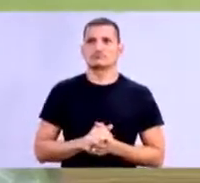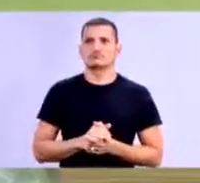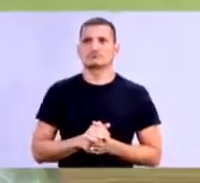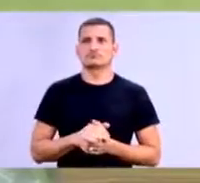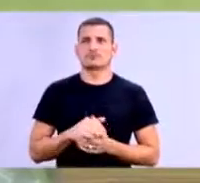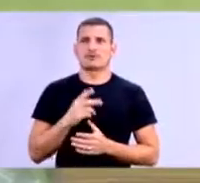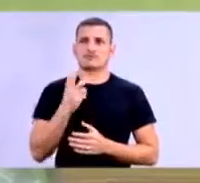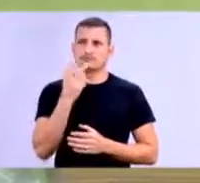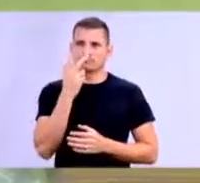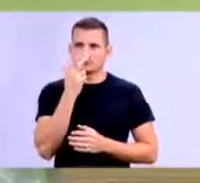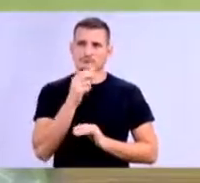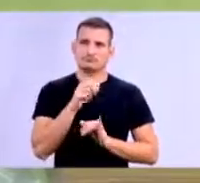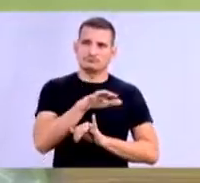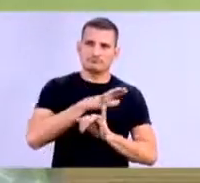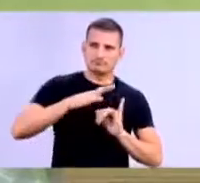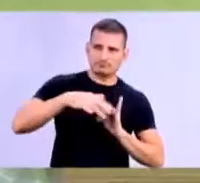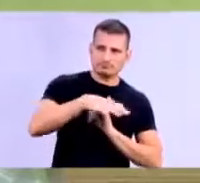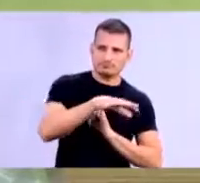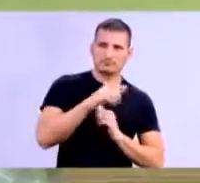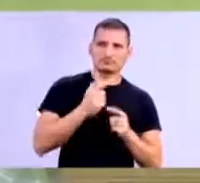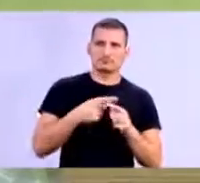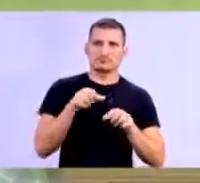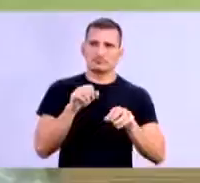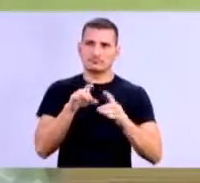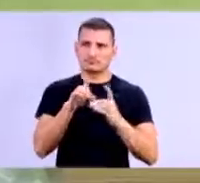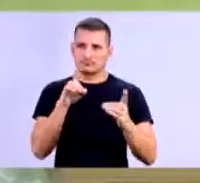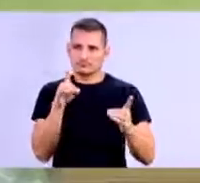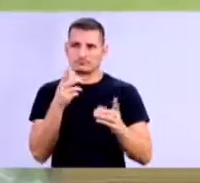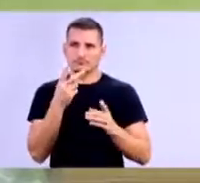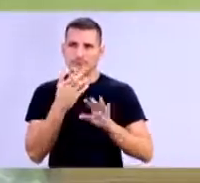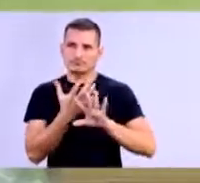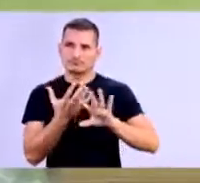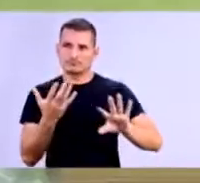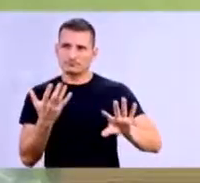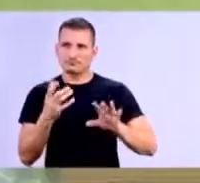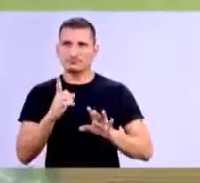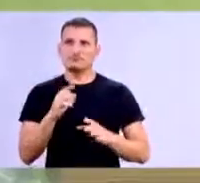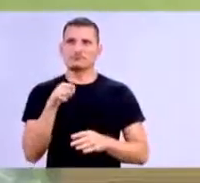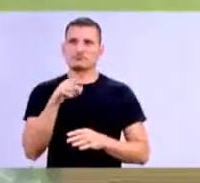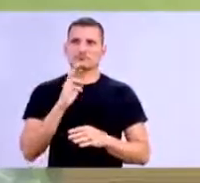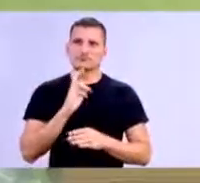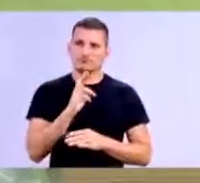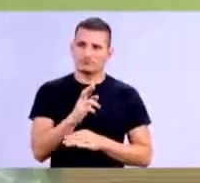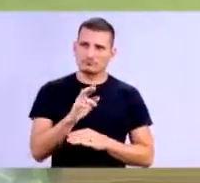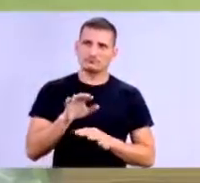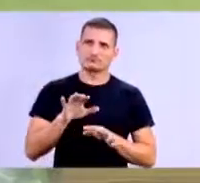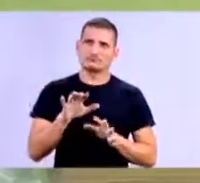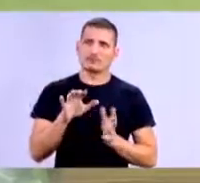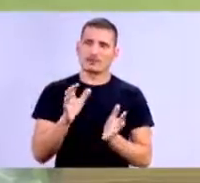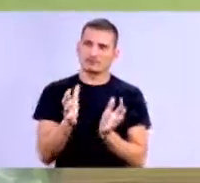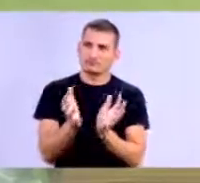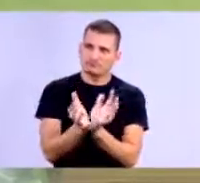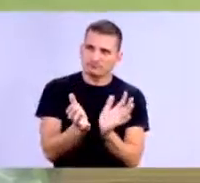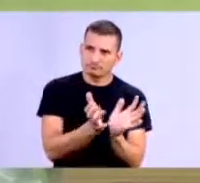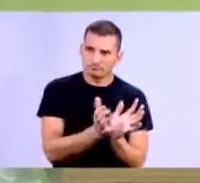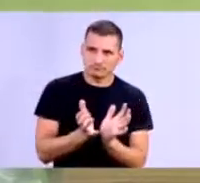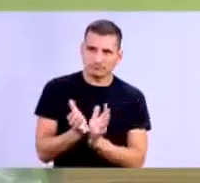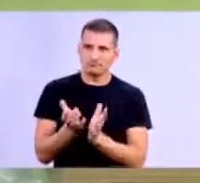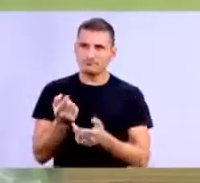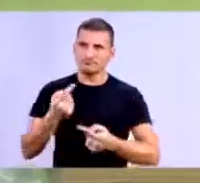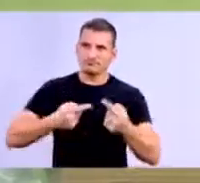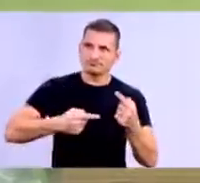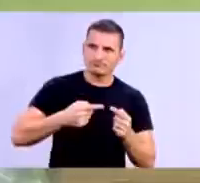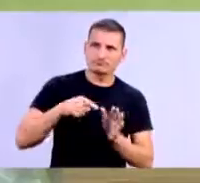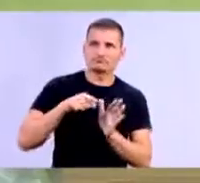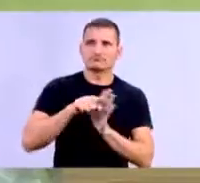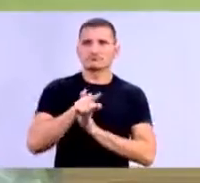ilhas, porque a educação à distância às vezes fica muito distante. Não, vocês respondem, vocês socializam a resposta, comenta,